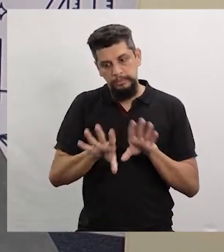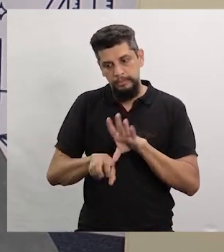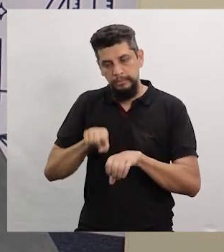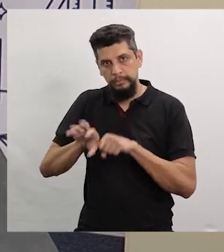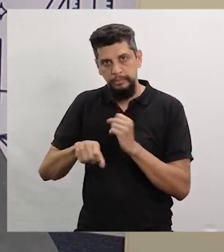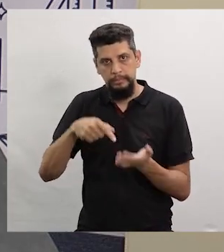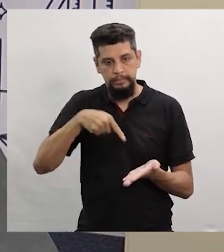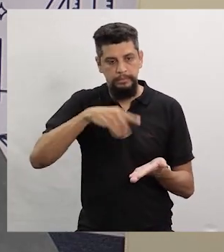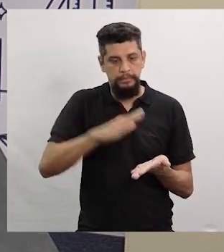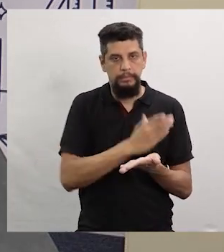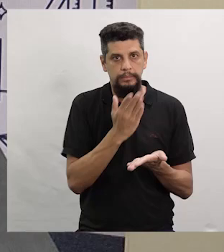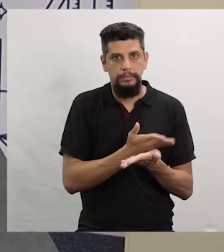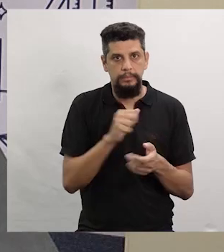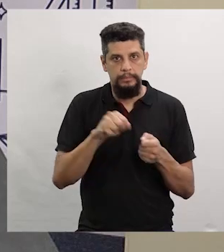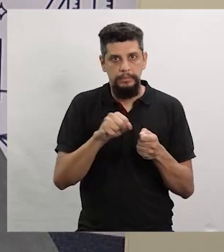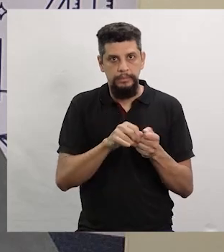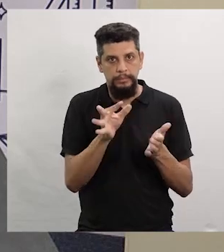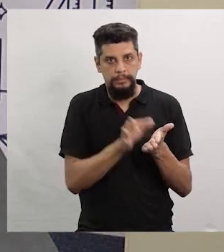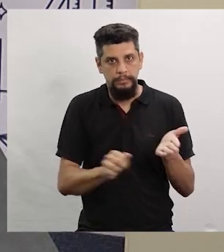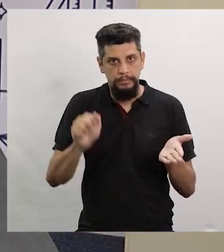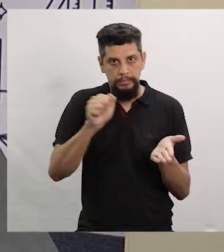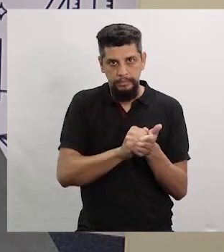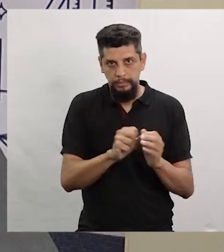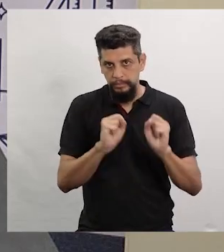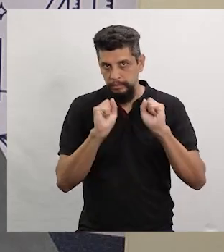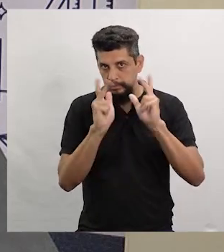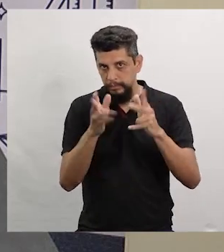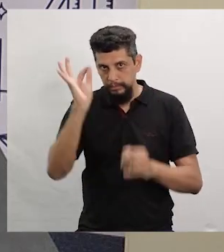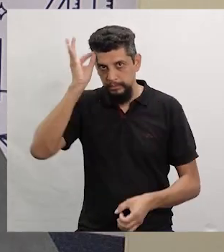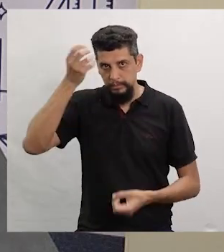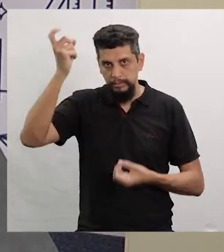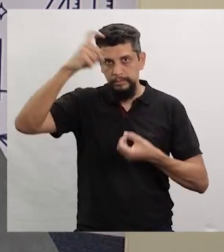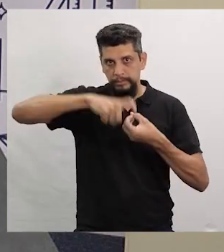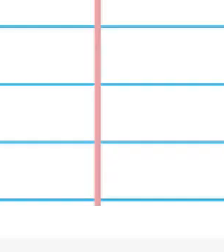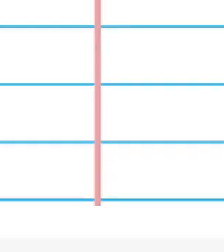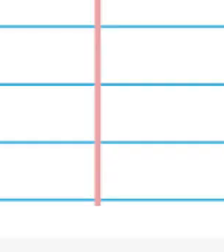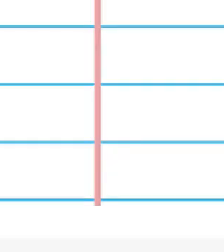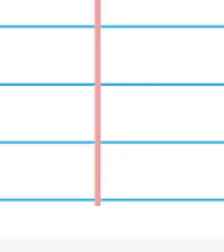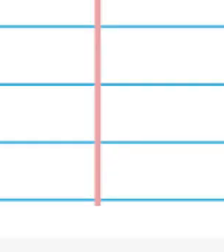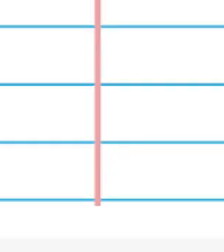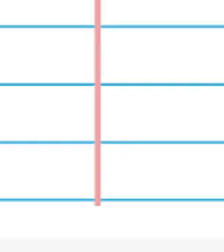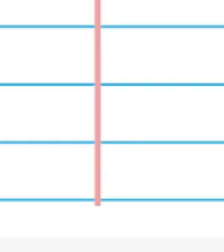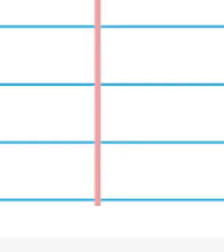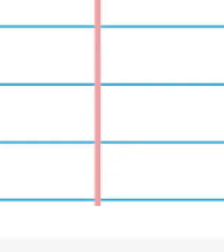lá o caderno de vocês e façam essas anotações e já